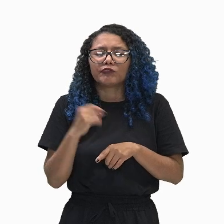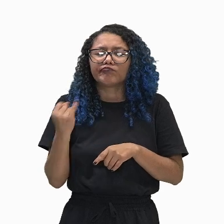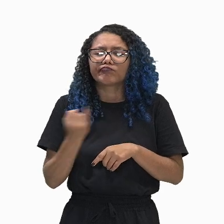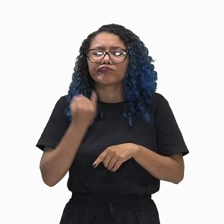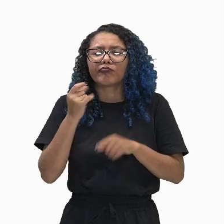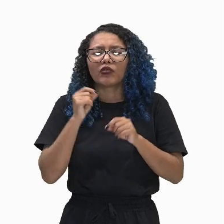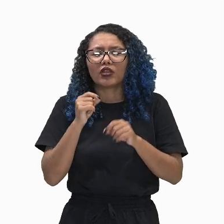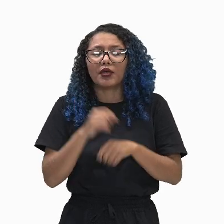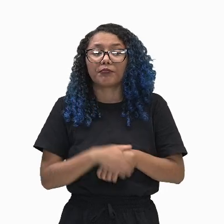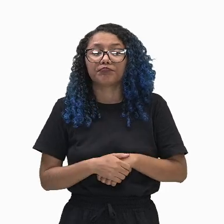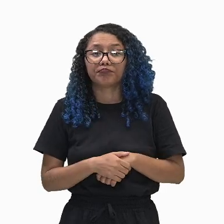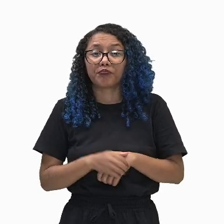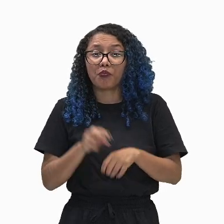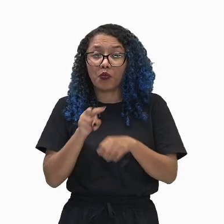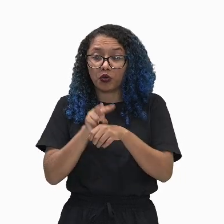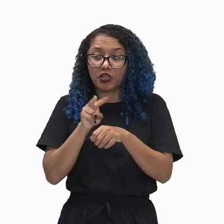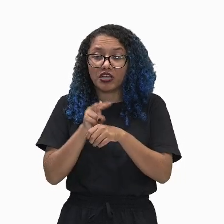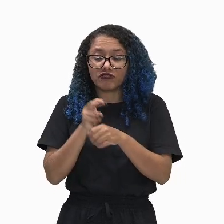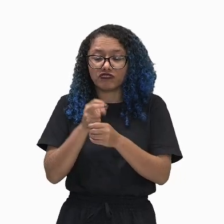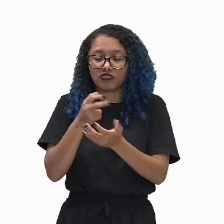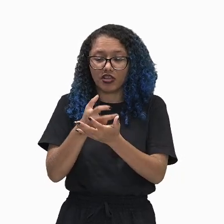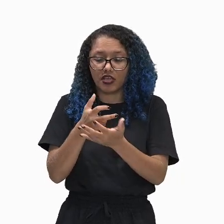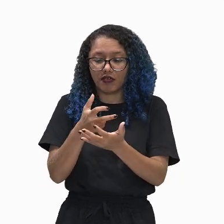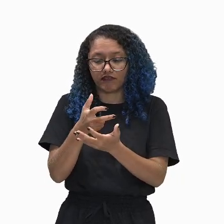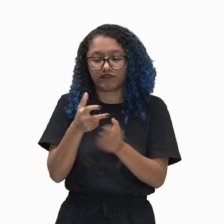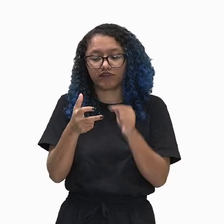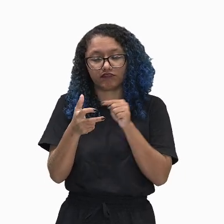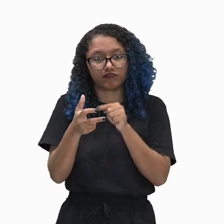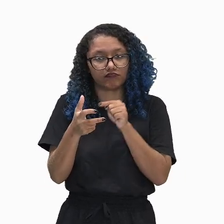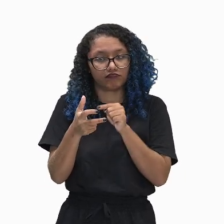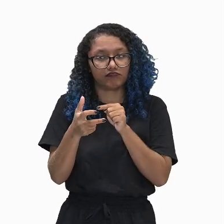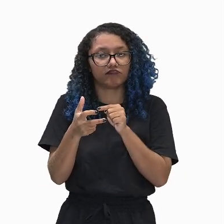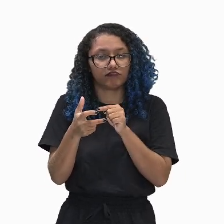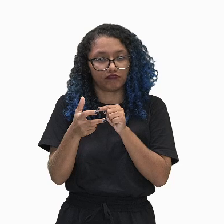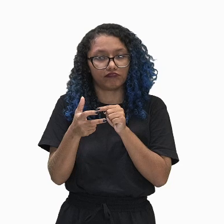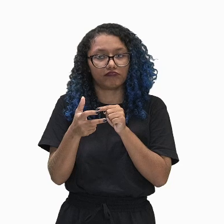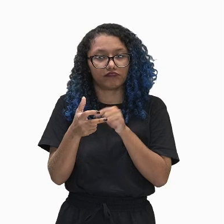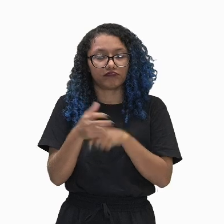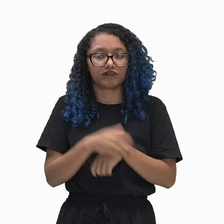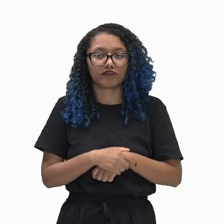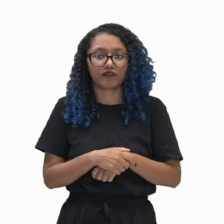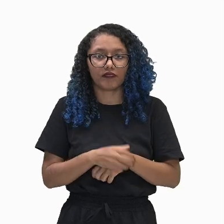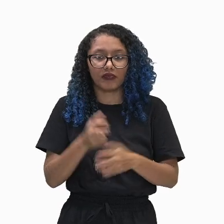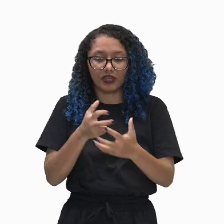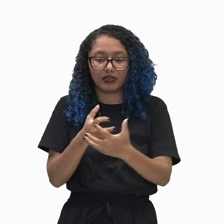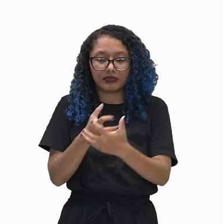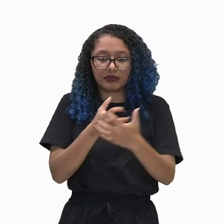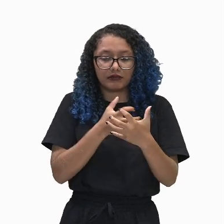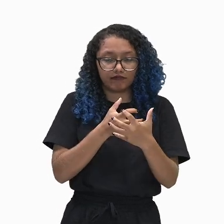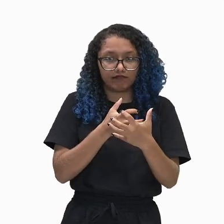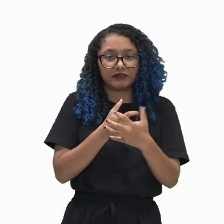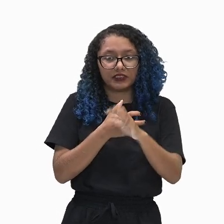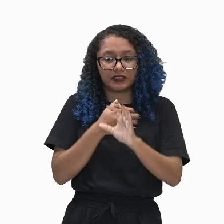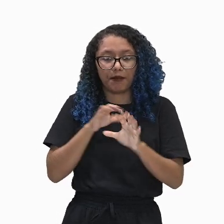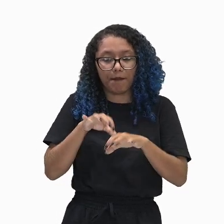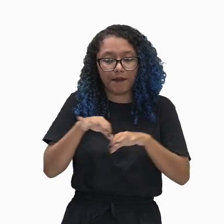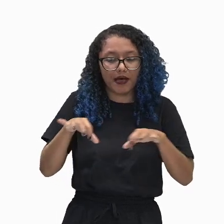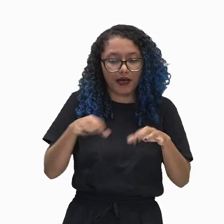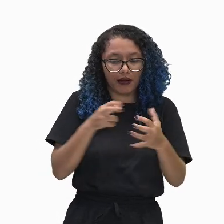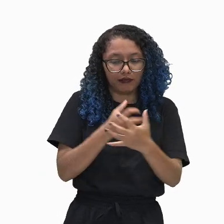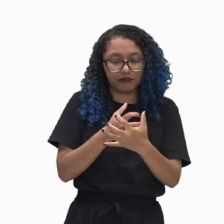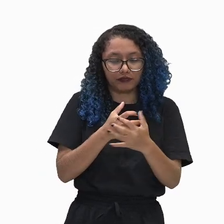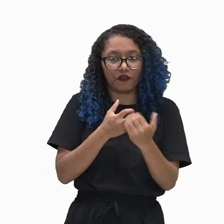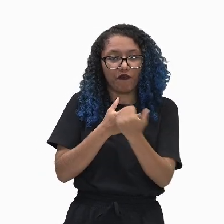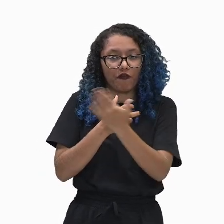fetal. Sim, atua como uma barreira física de proteção, isolando o feto do ambiente externo e proporcionando